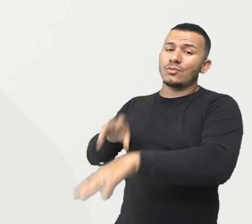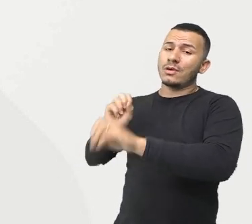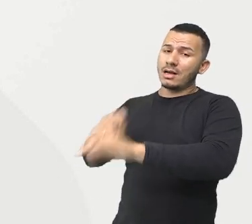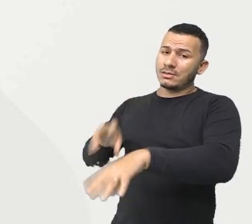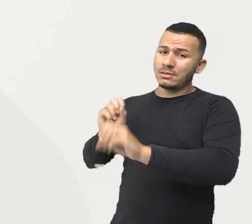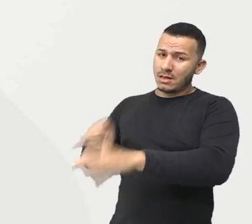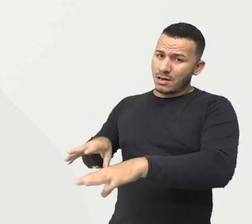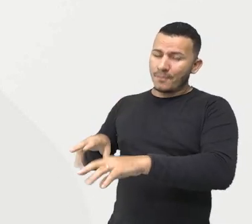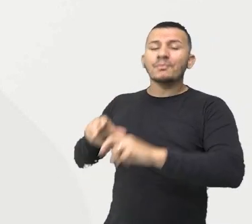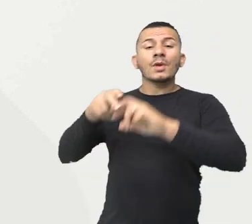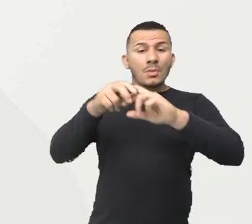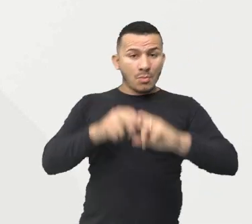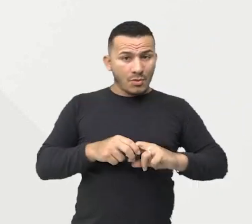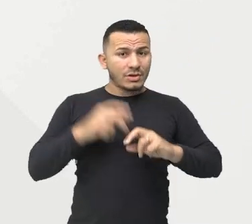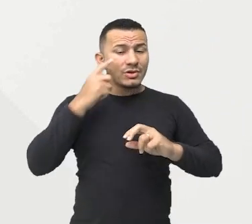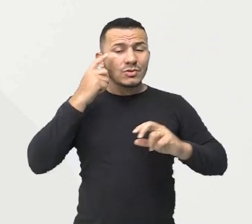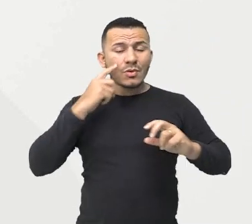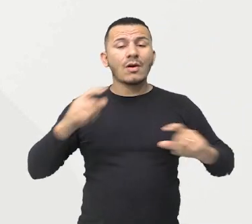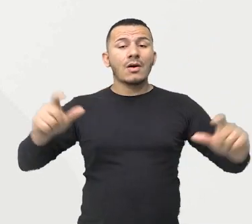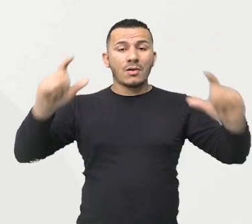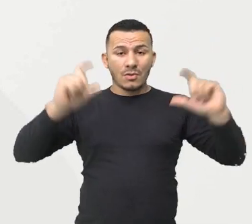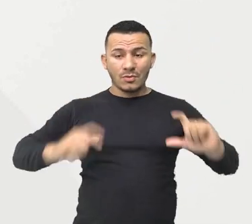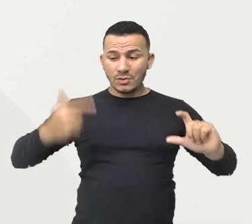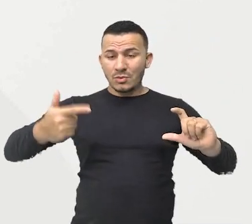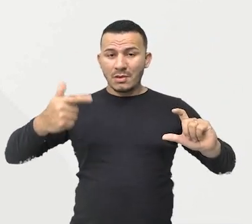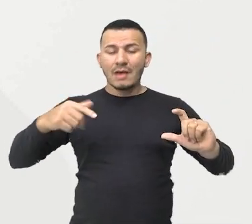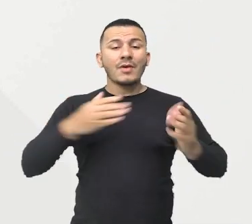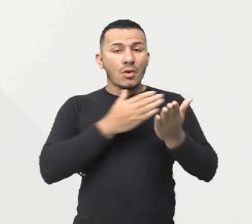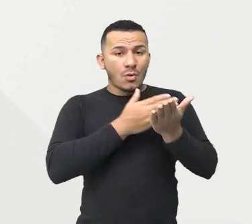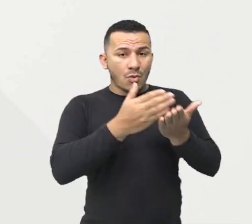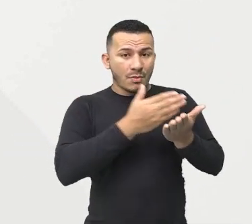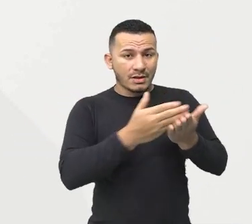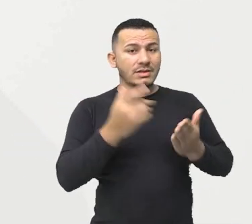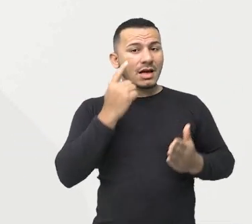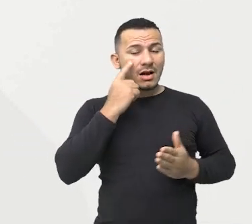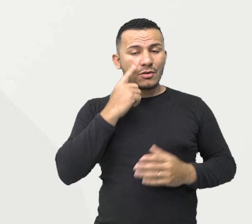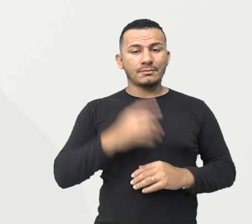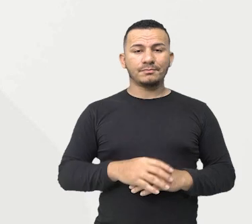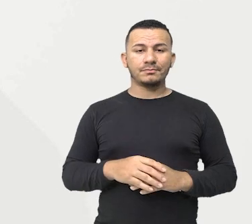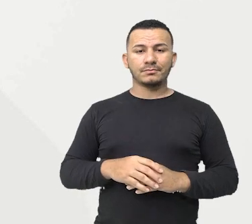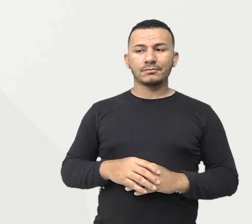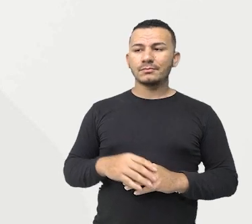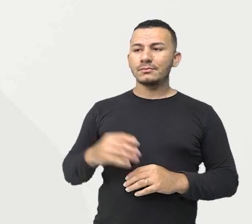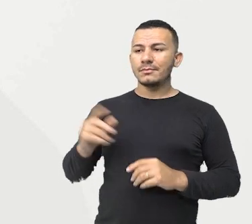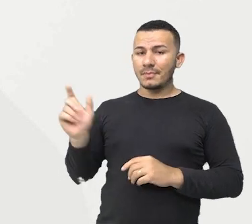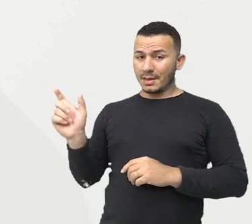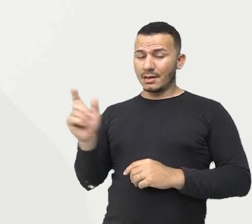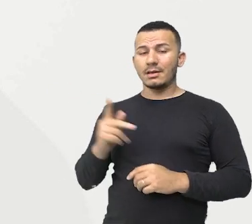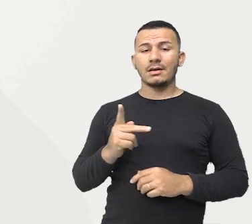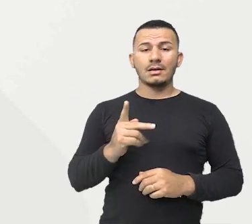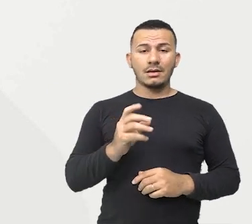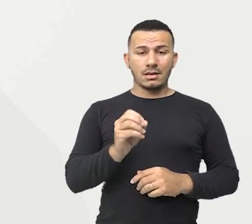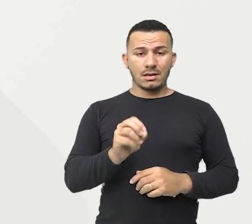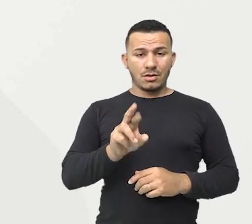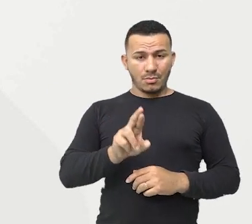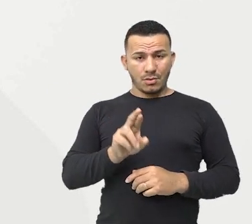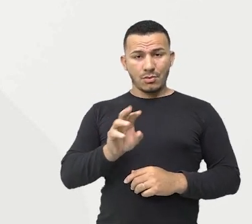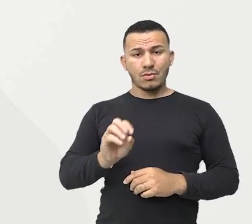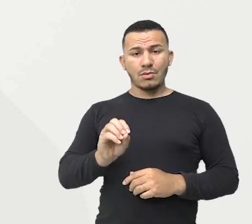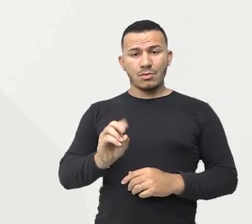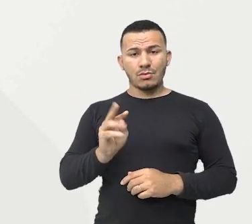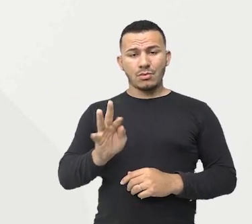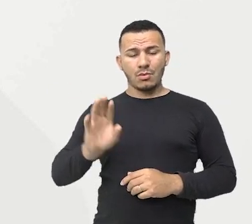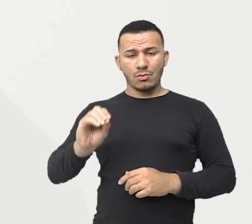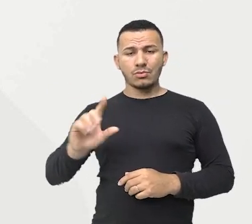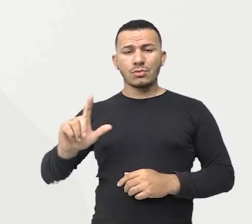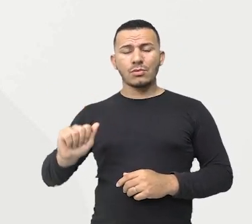com uma conexão, que é por outro lado. Esse por outro lado é um tipo de